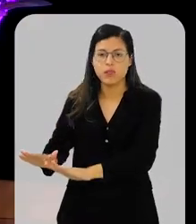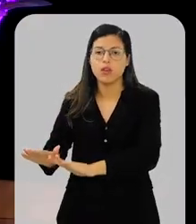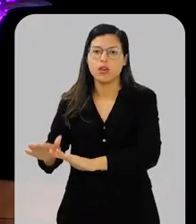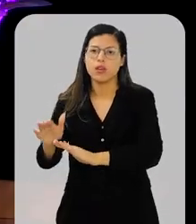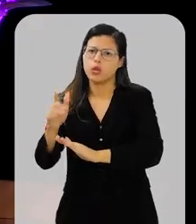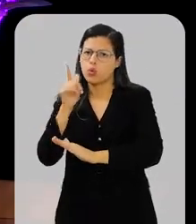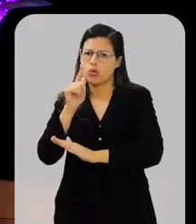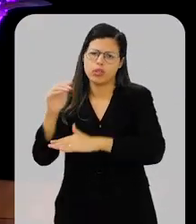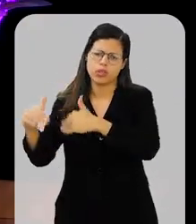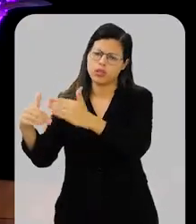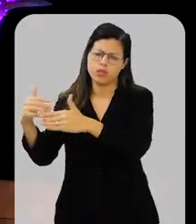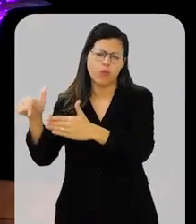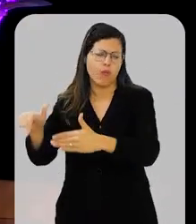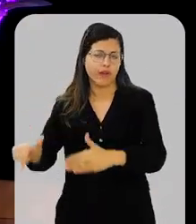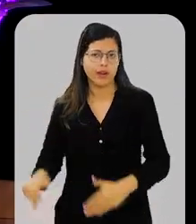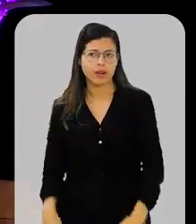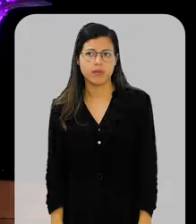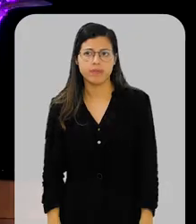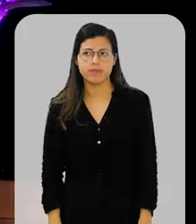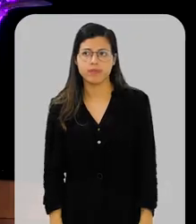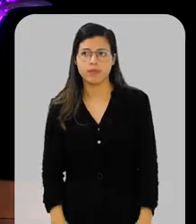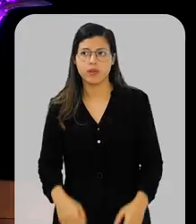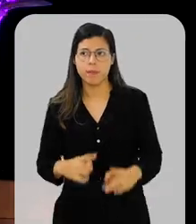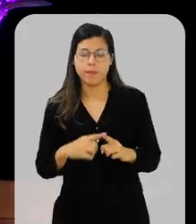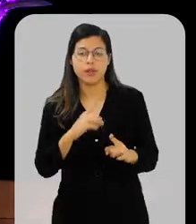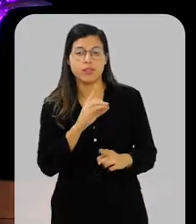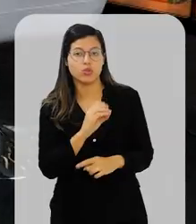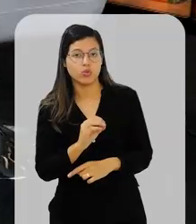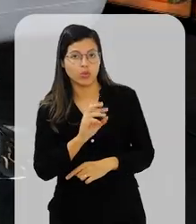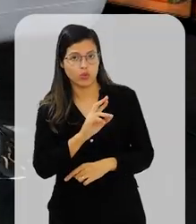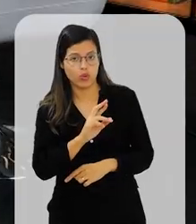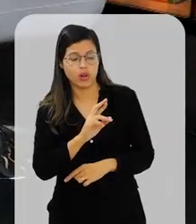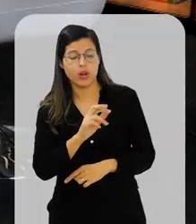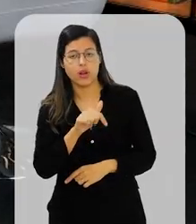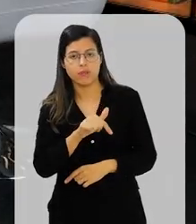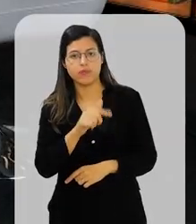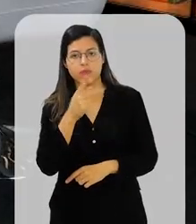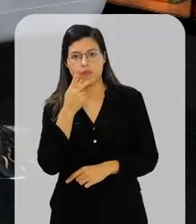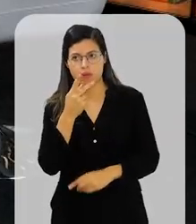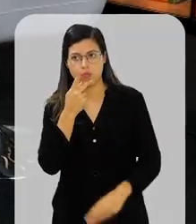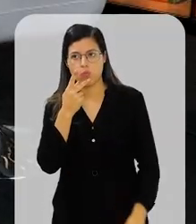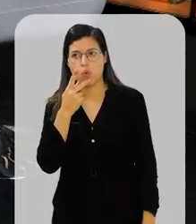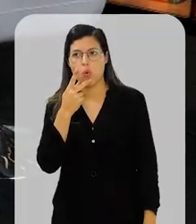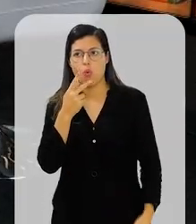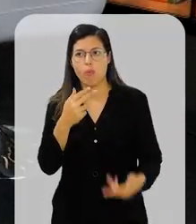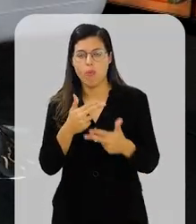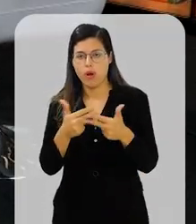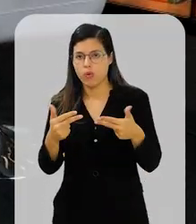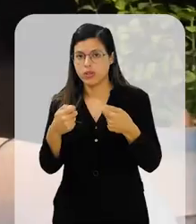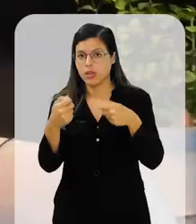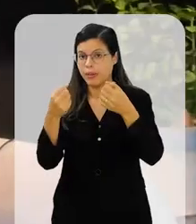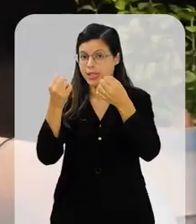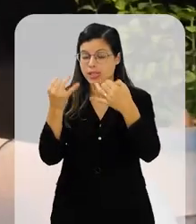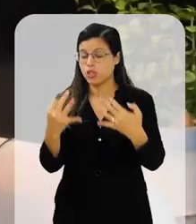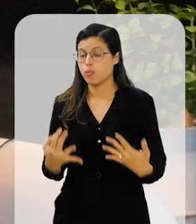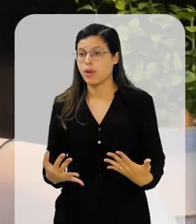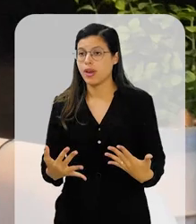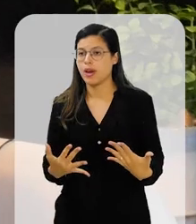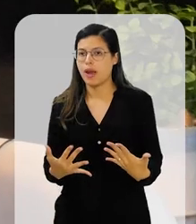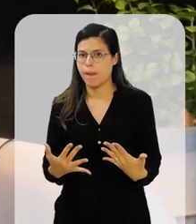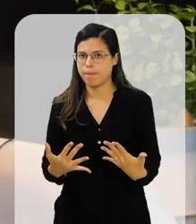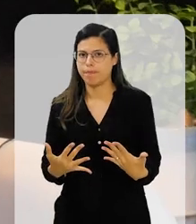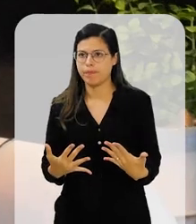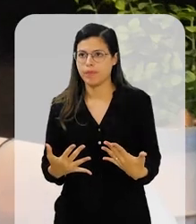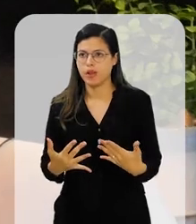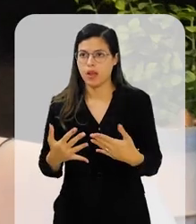ficar e ela possa desenvolver suas atribuições. Mas, doutora Sandra, a senhora tocou num ponto crucial, que eu acho que precisa ser